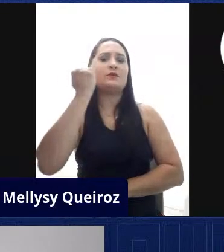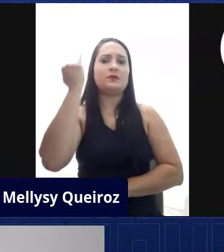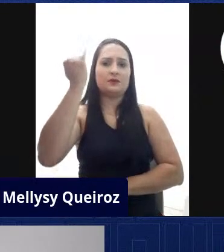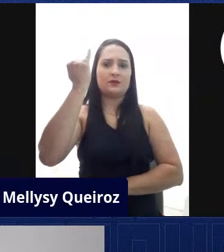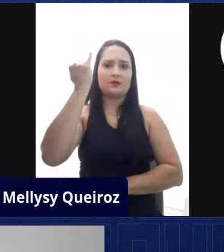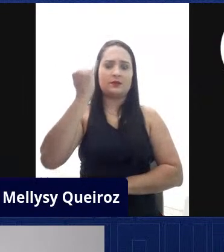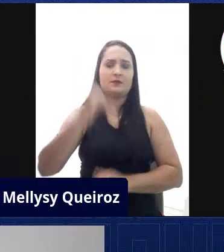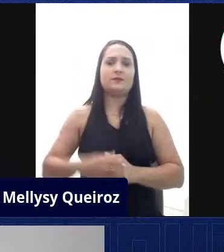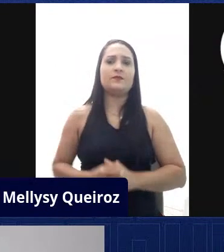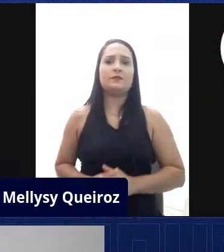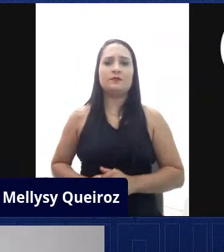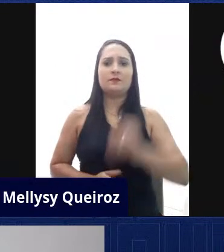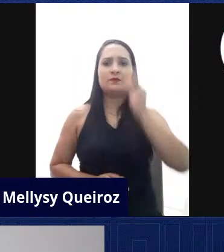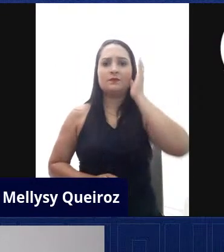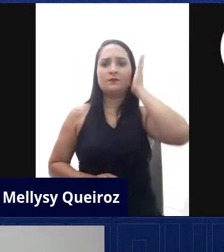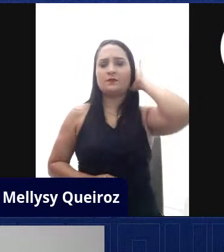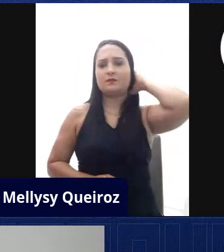grande